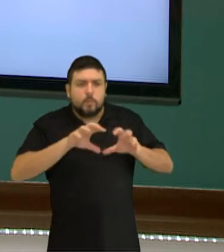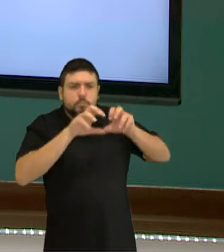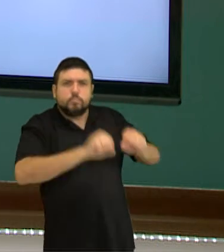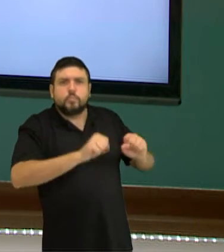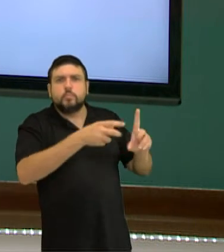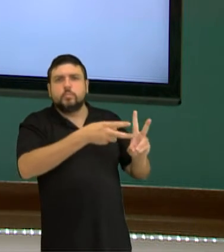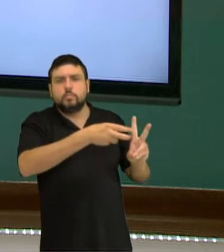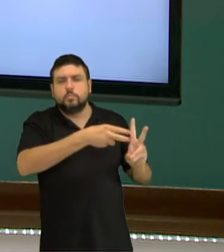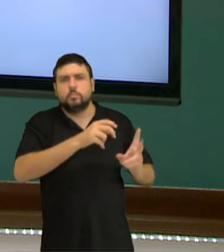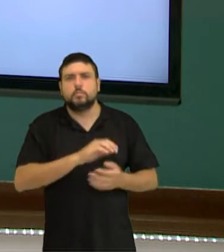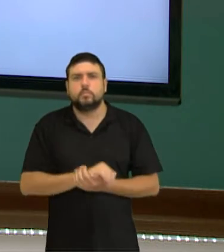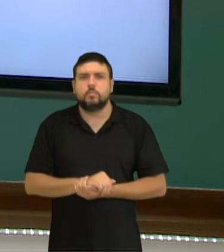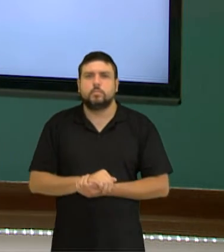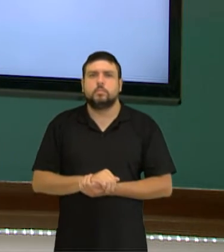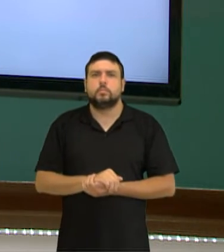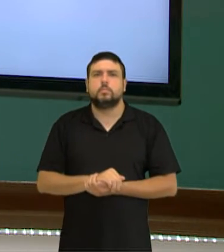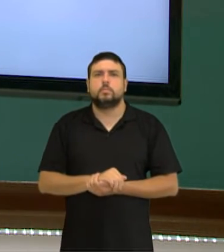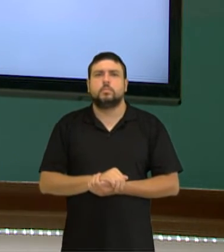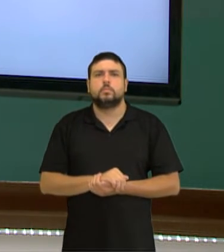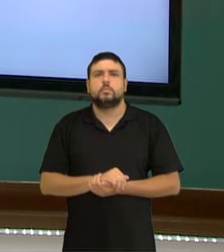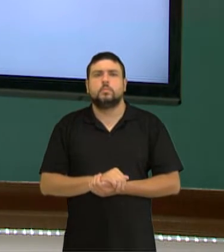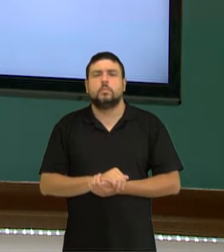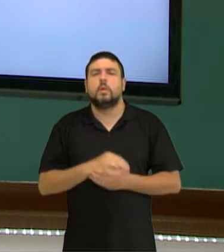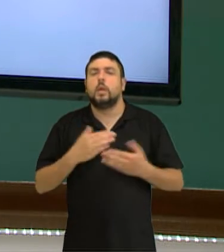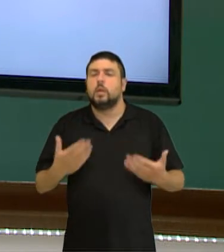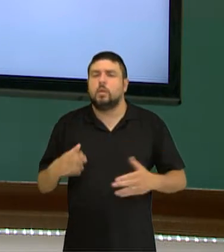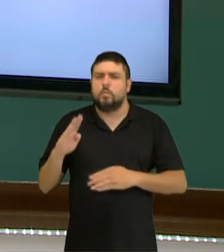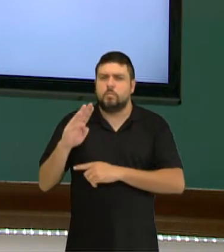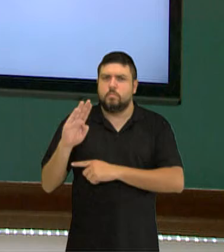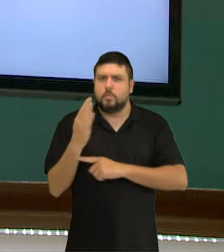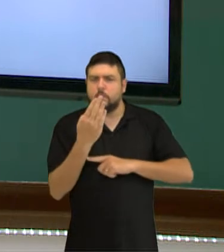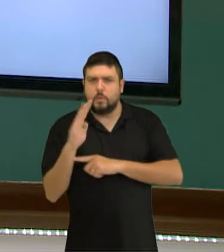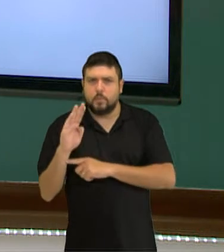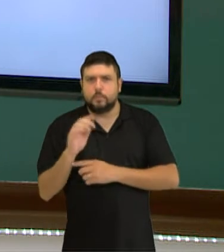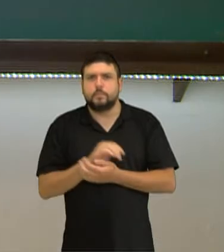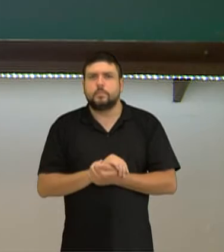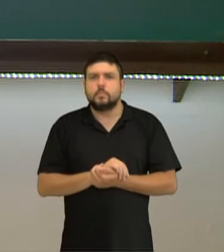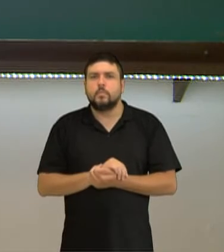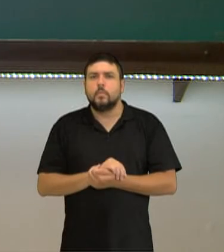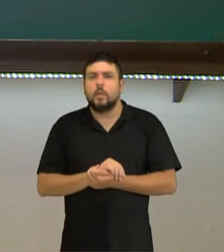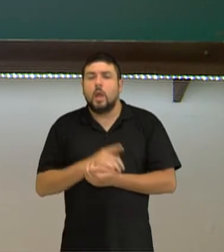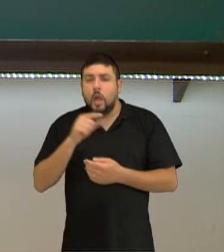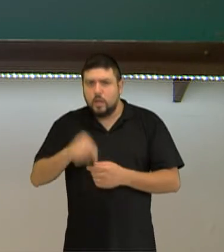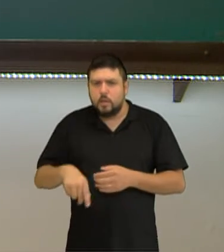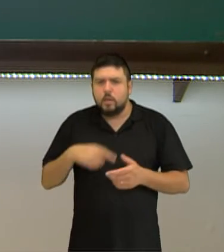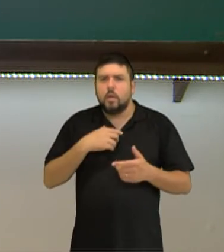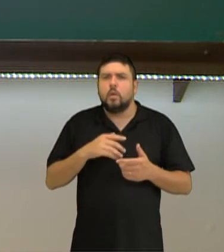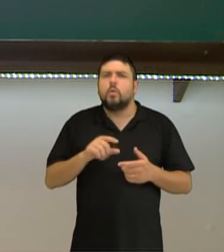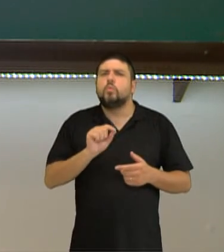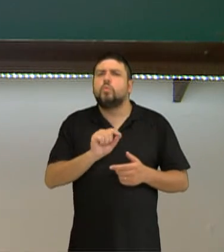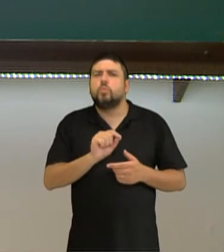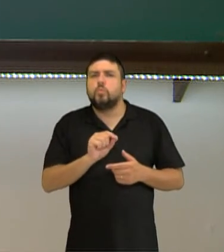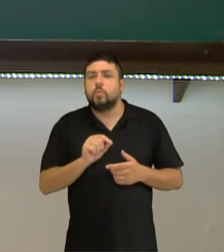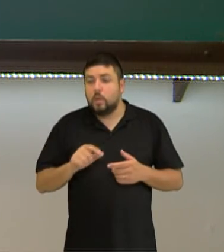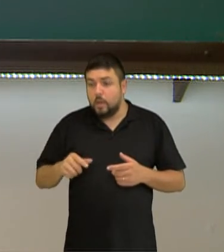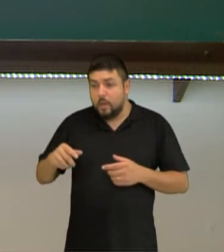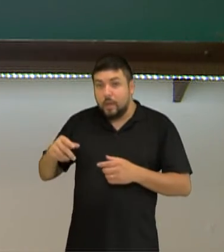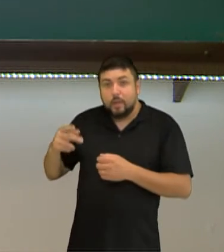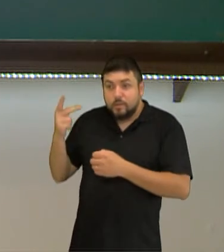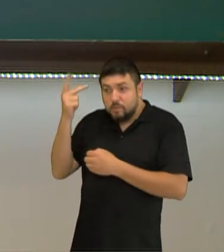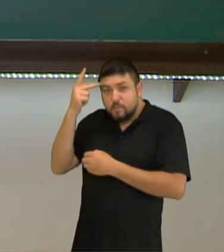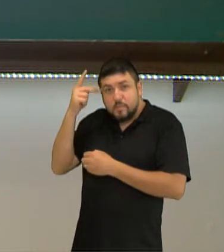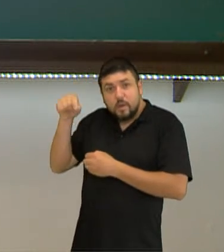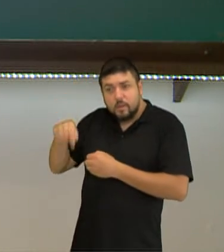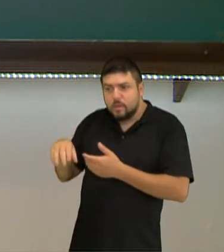indígena, beleza? Então aqui, né, as bandeiras, como eu disse a vocês, resolver o problema da mão de obra, dessa carência de